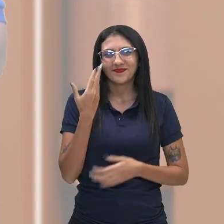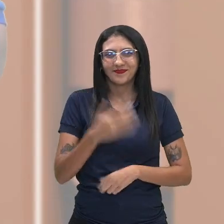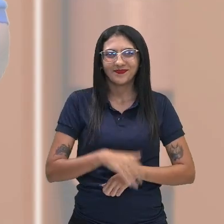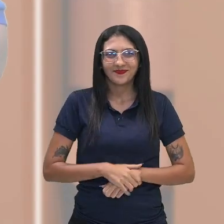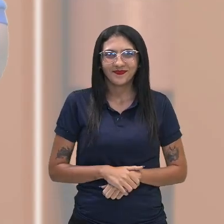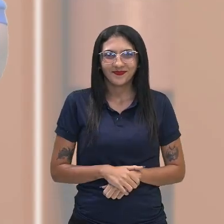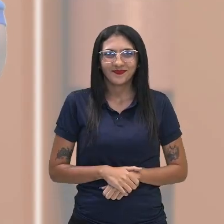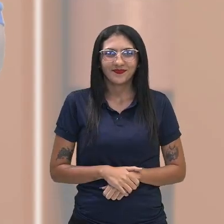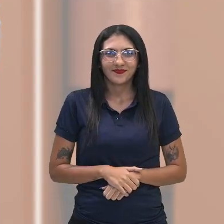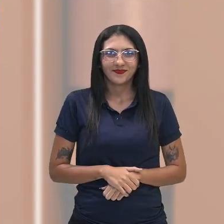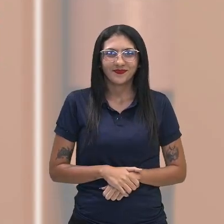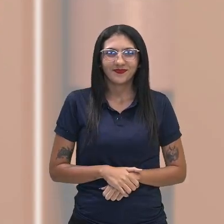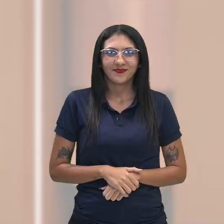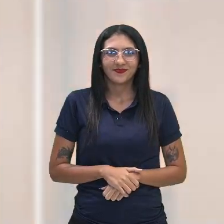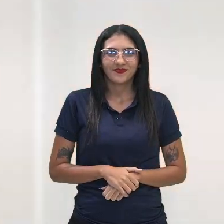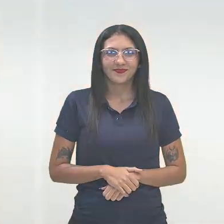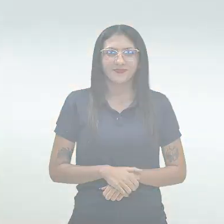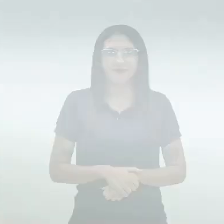vamos iniciar.